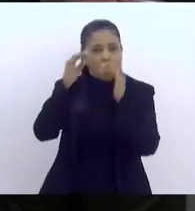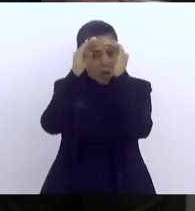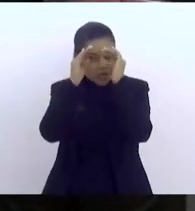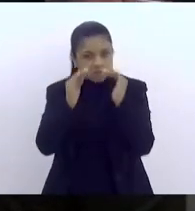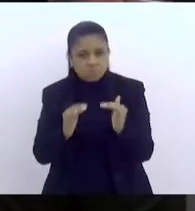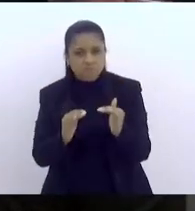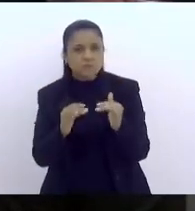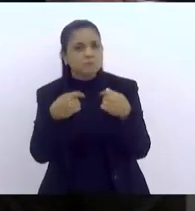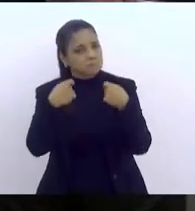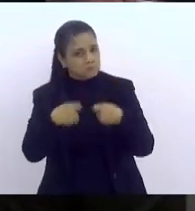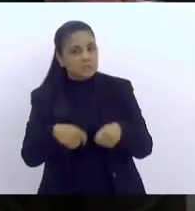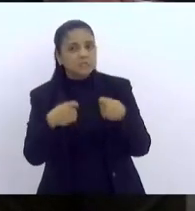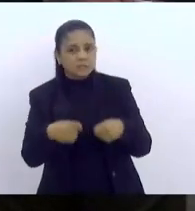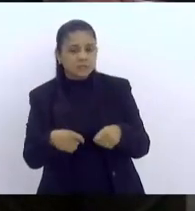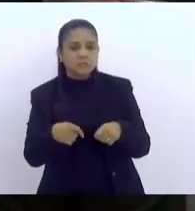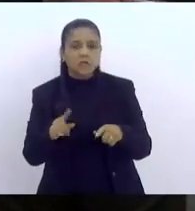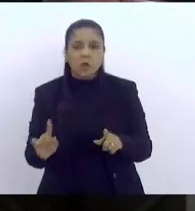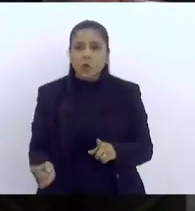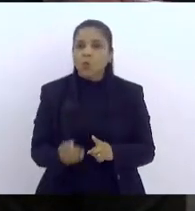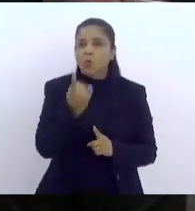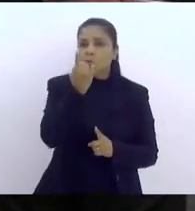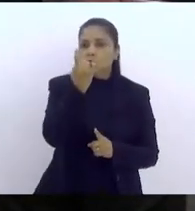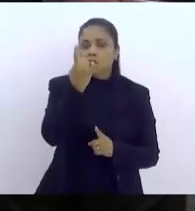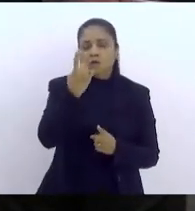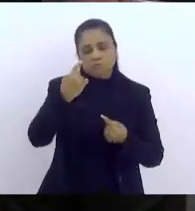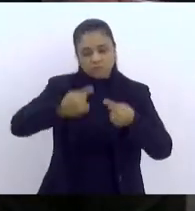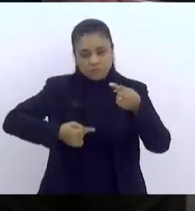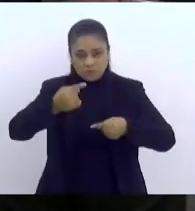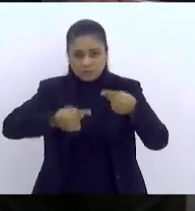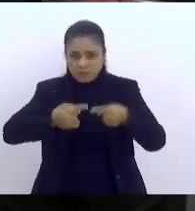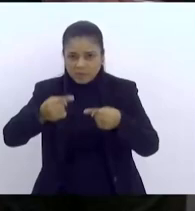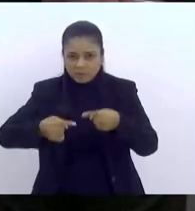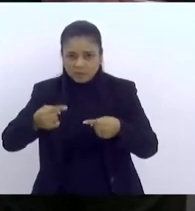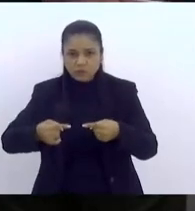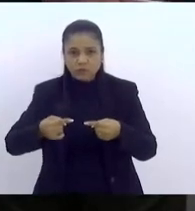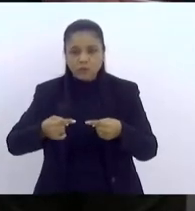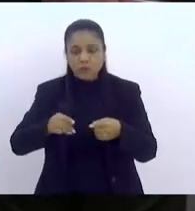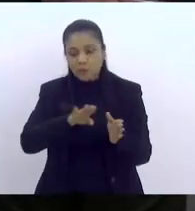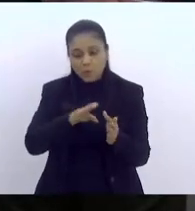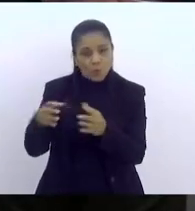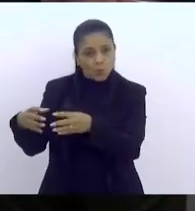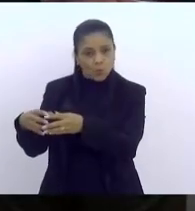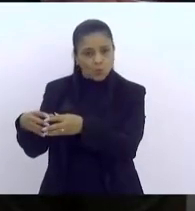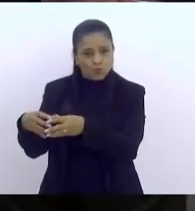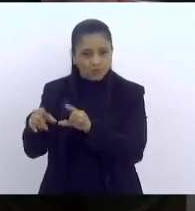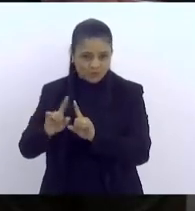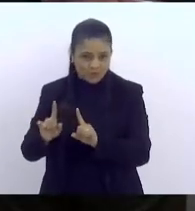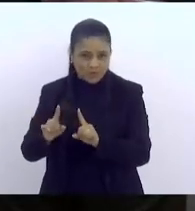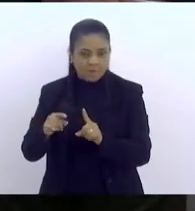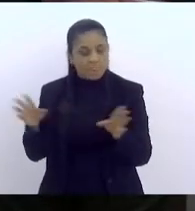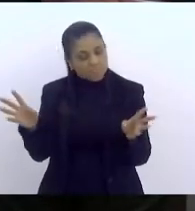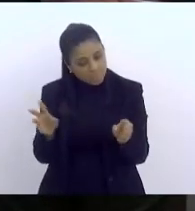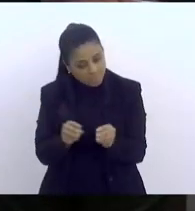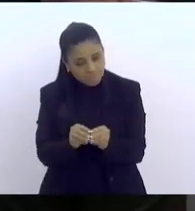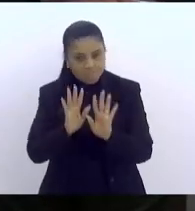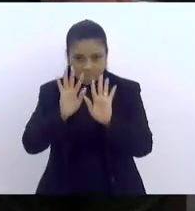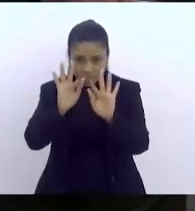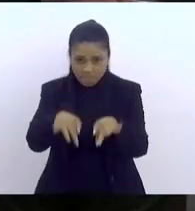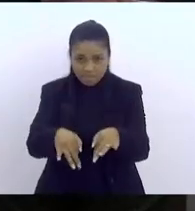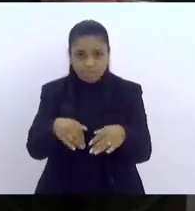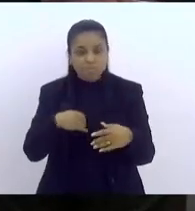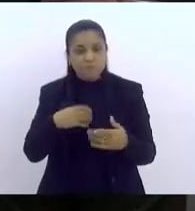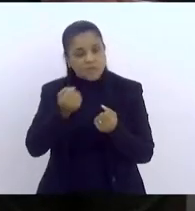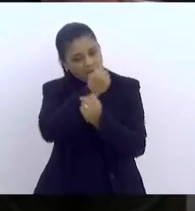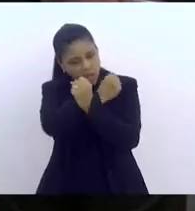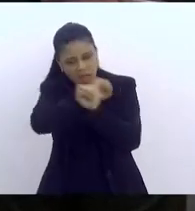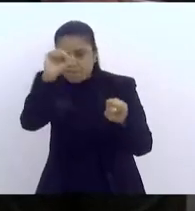formas de religião única e exclusivamente serem debatidas e apropriadas por um lado. Termino, agora sim, para concluir, repudiando